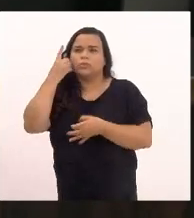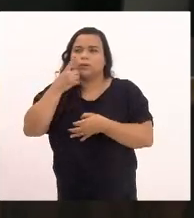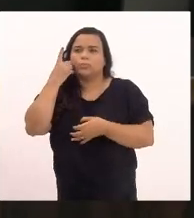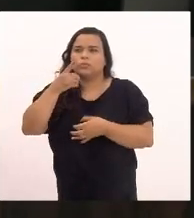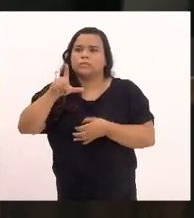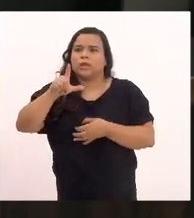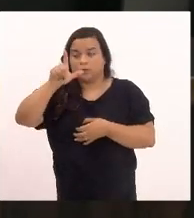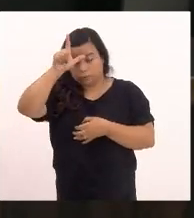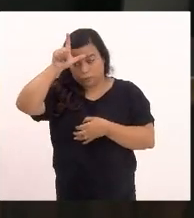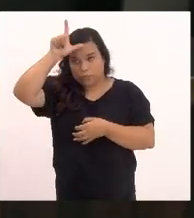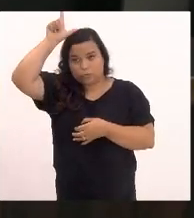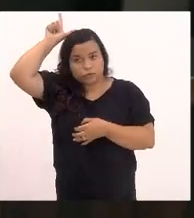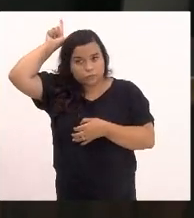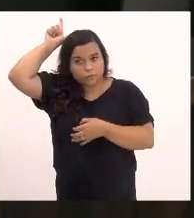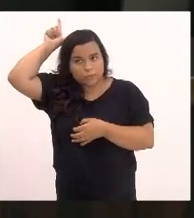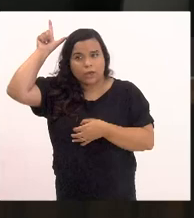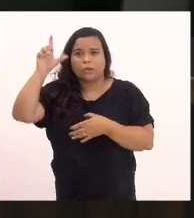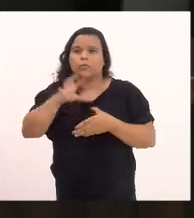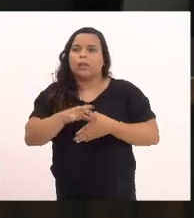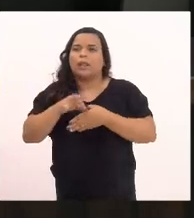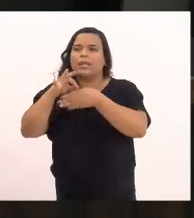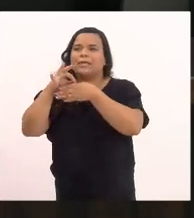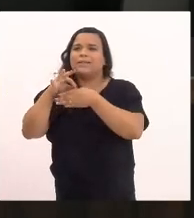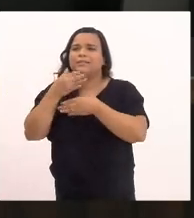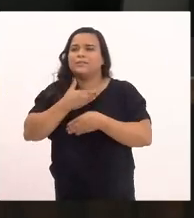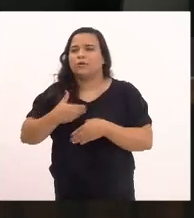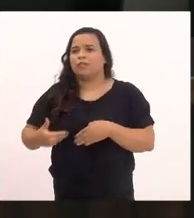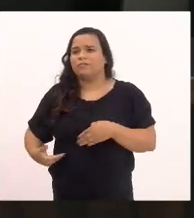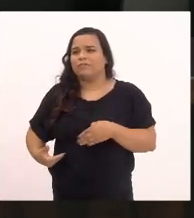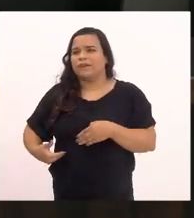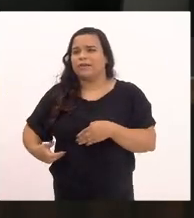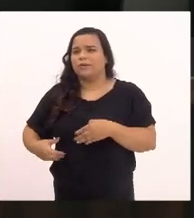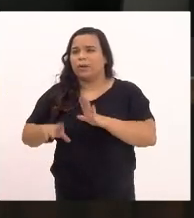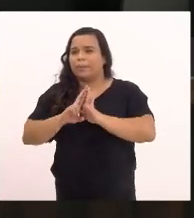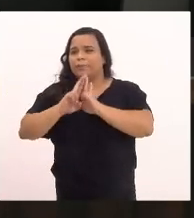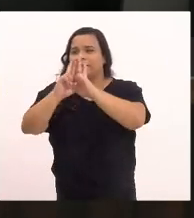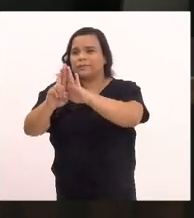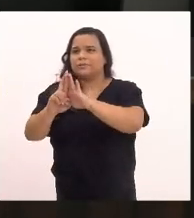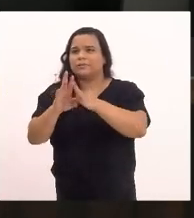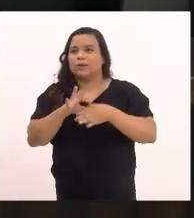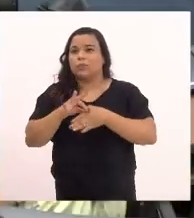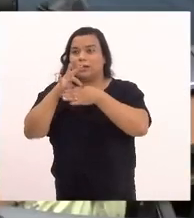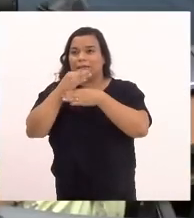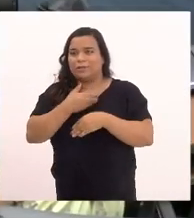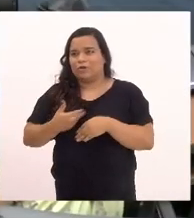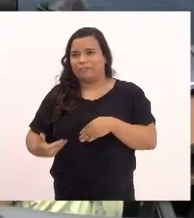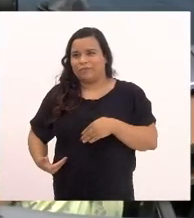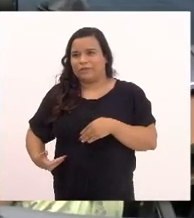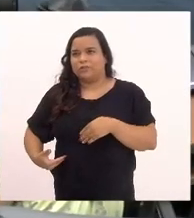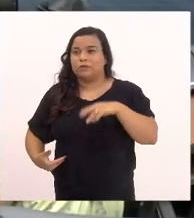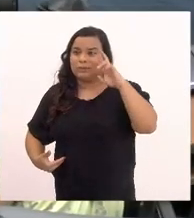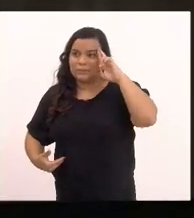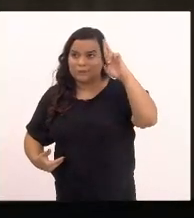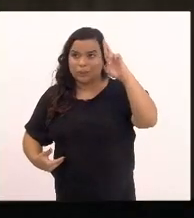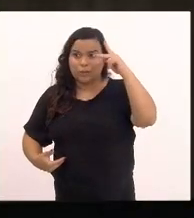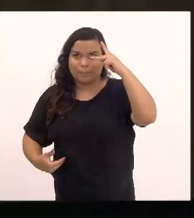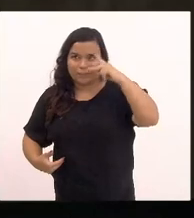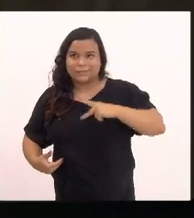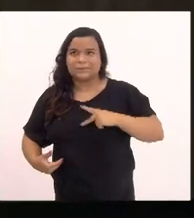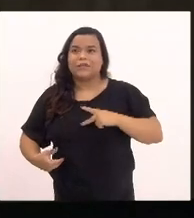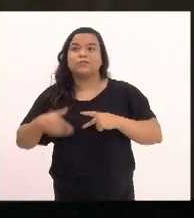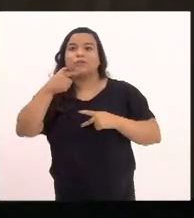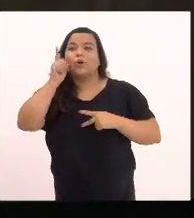Luiz Paulo, líder do governo, ou representando o líder do governo. Senhor presidente, ontem o senhor me